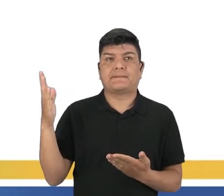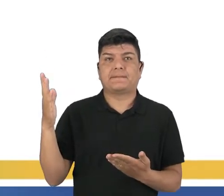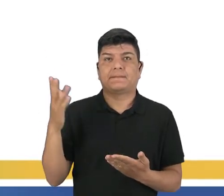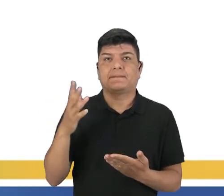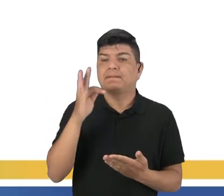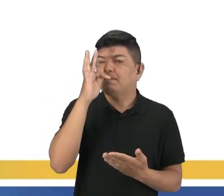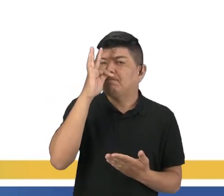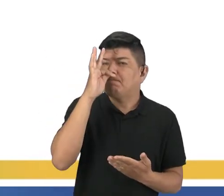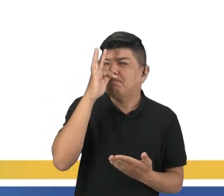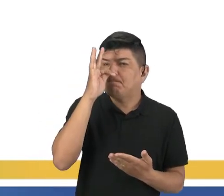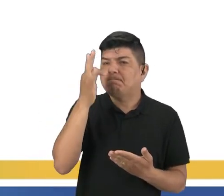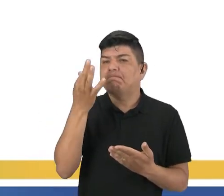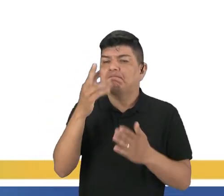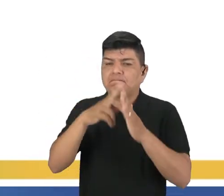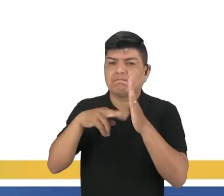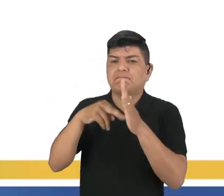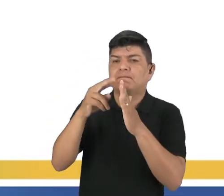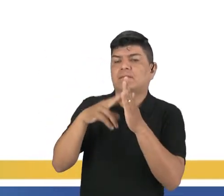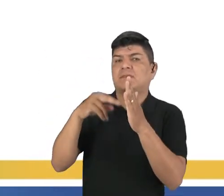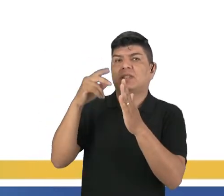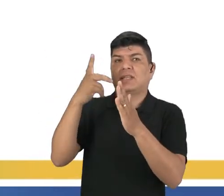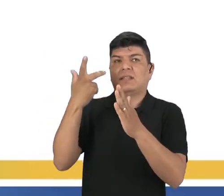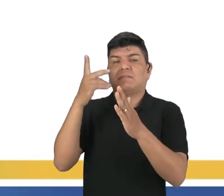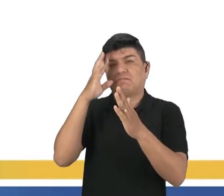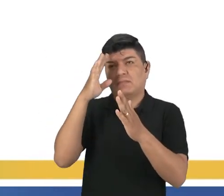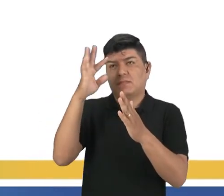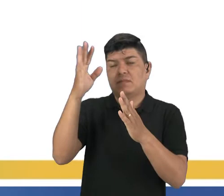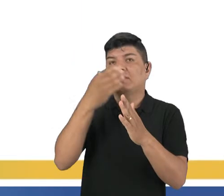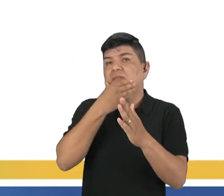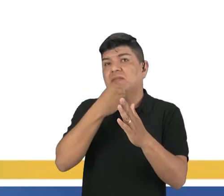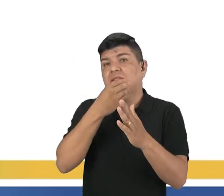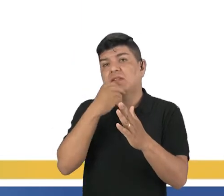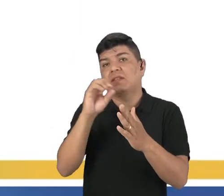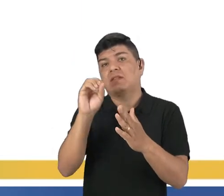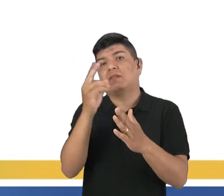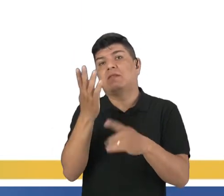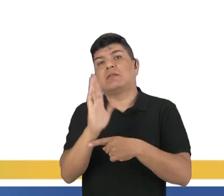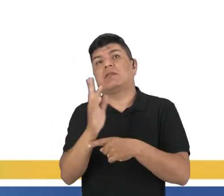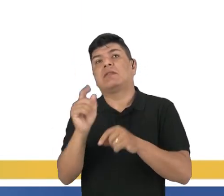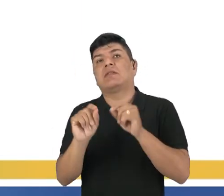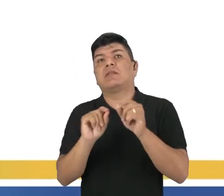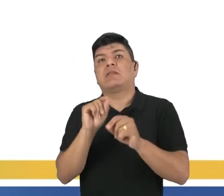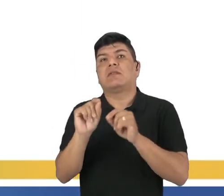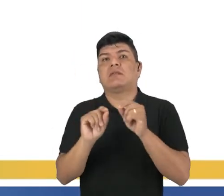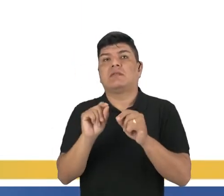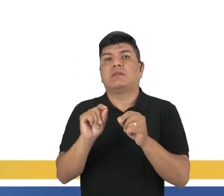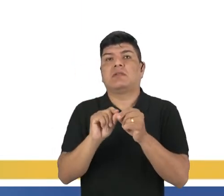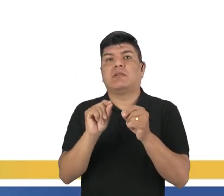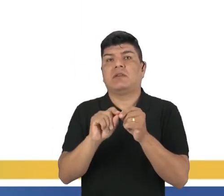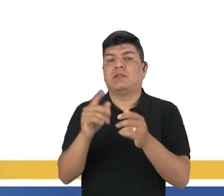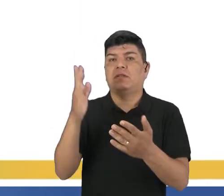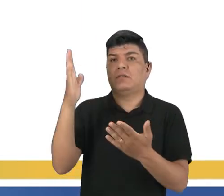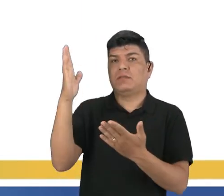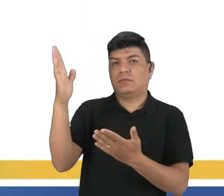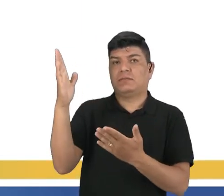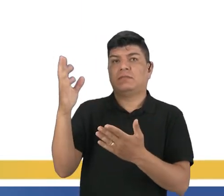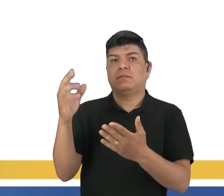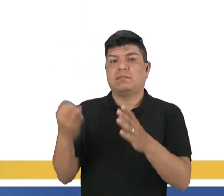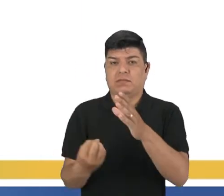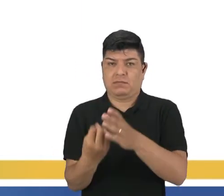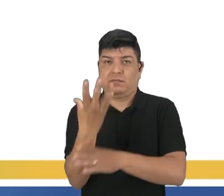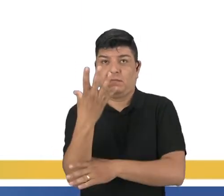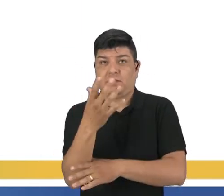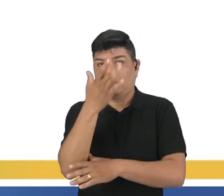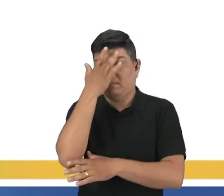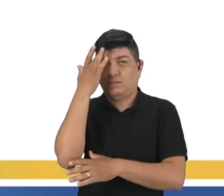Colocou flores, aí vai da imaginação do maquiador e também da cena que o ator vai trabalhar. Ele vai criar esse personagem aí